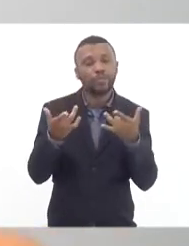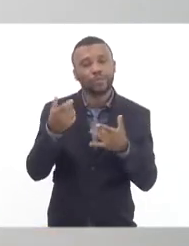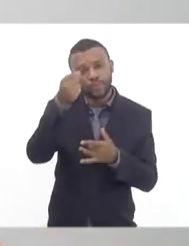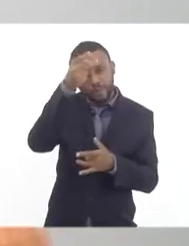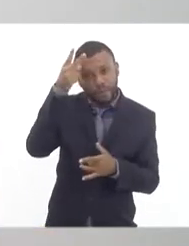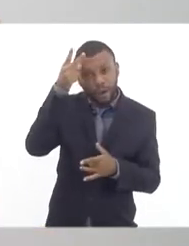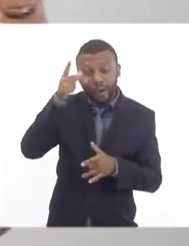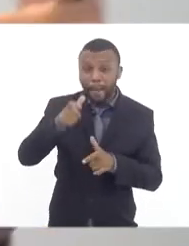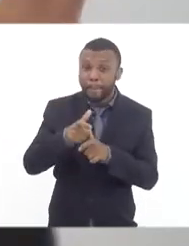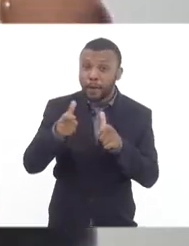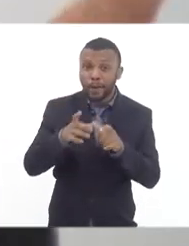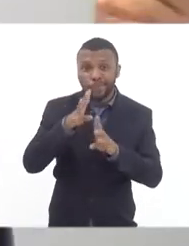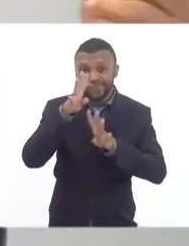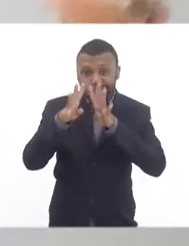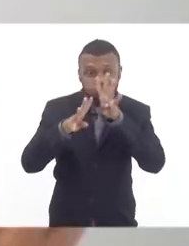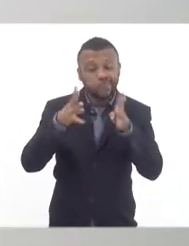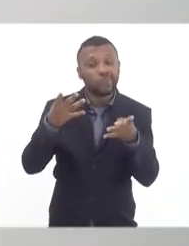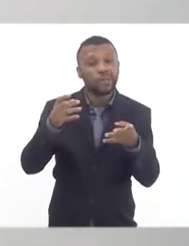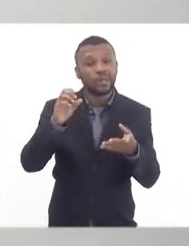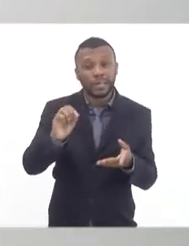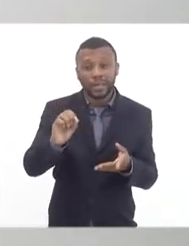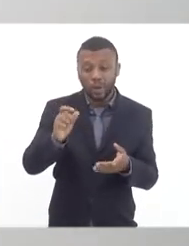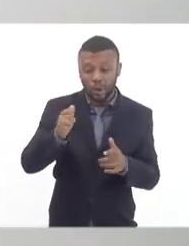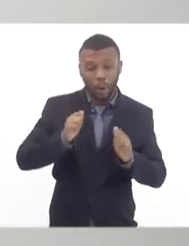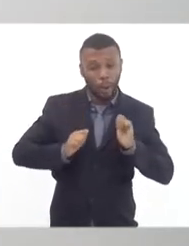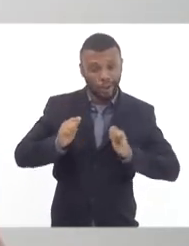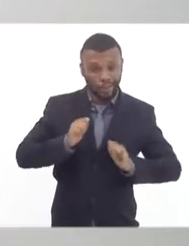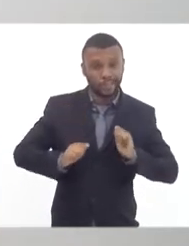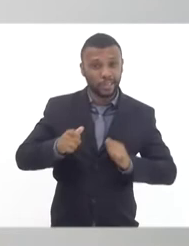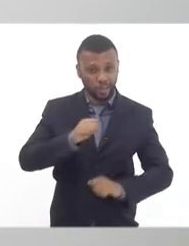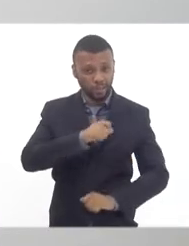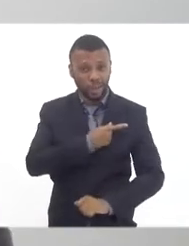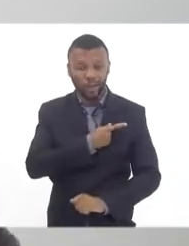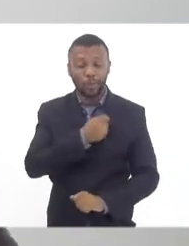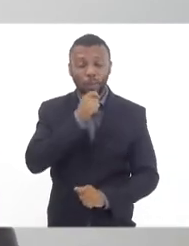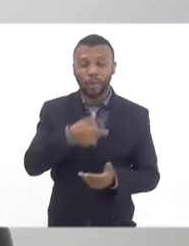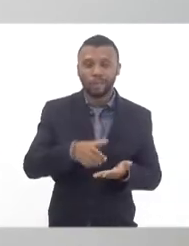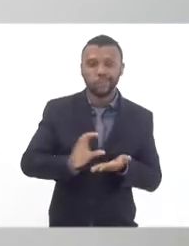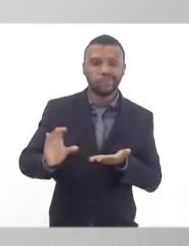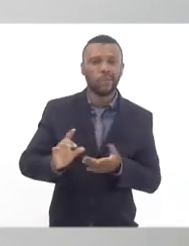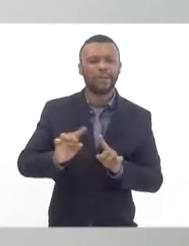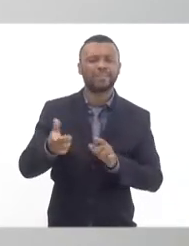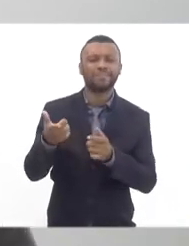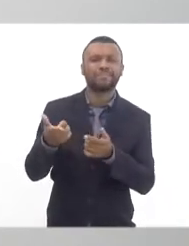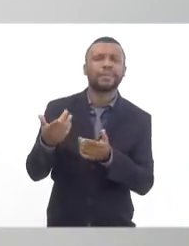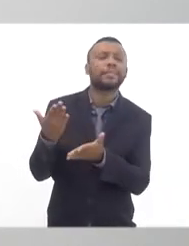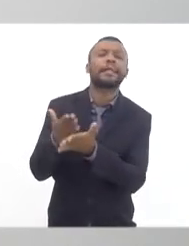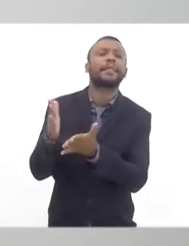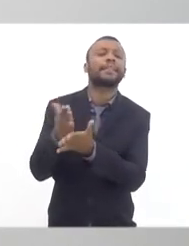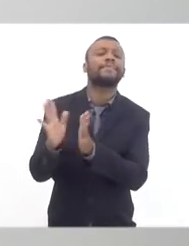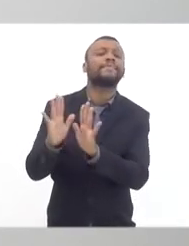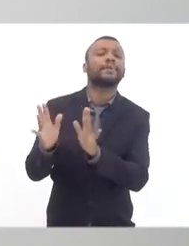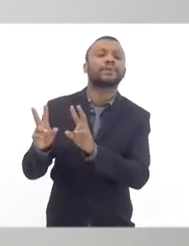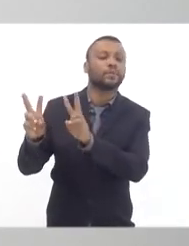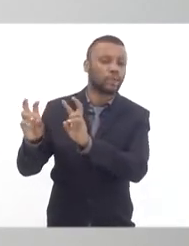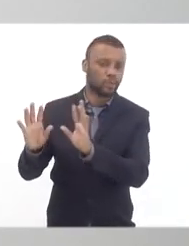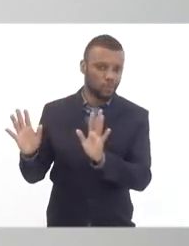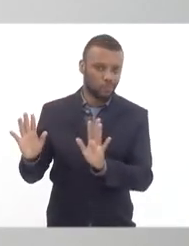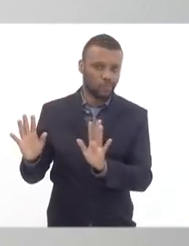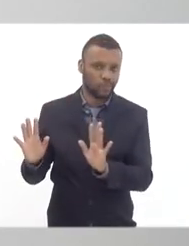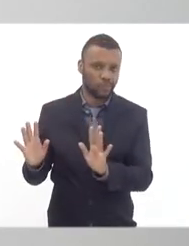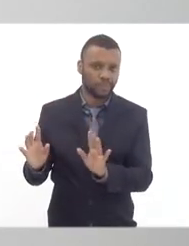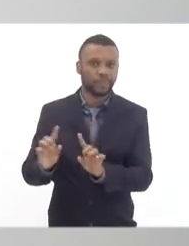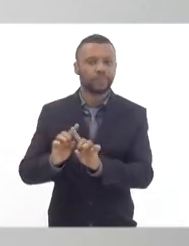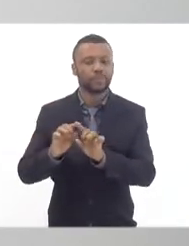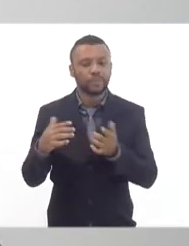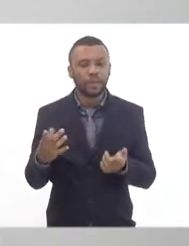o artista de São Gonçalo sequer recebia cachê. Mas eu não quero entrar nesse assunto, que vai mudar muito aqui a prosa, né? Então, deputado